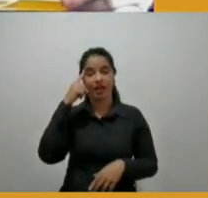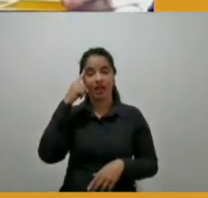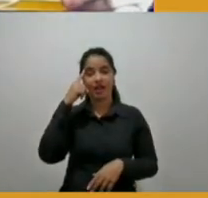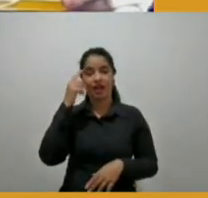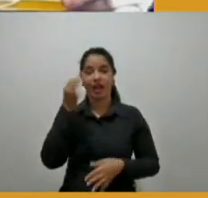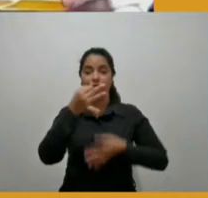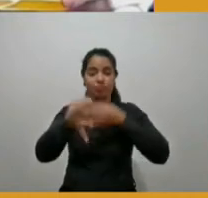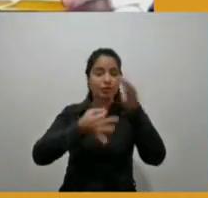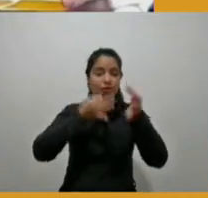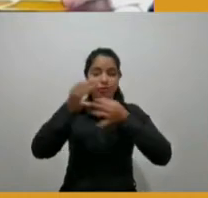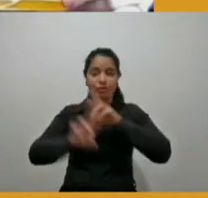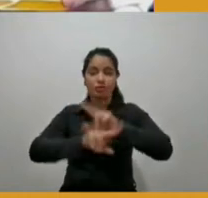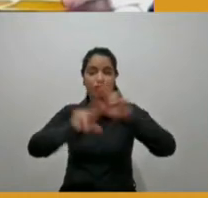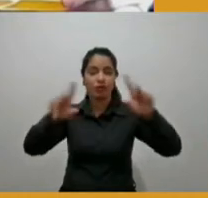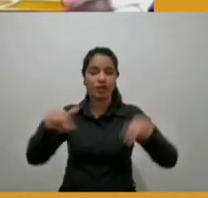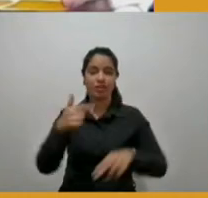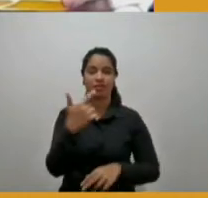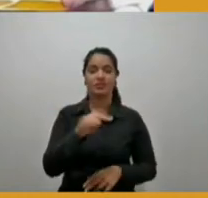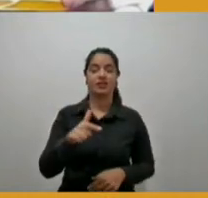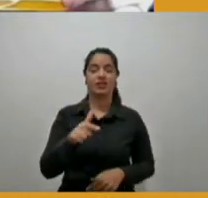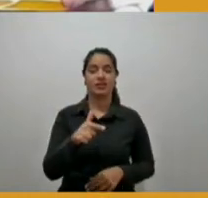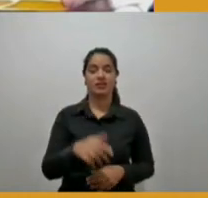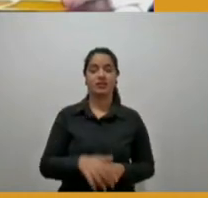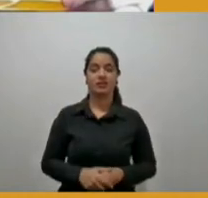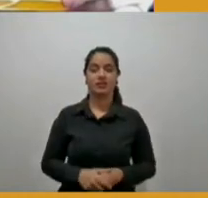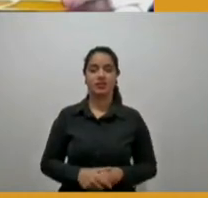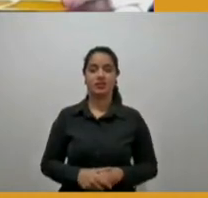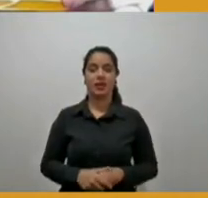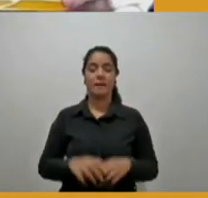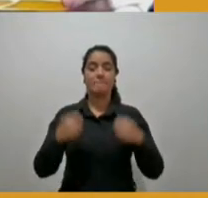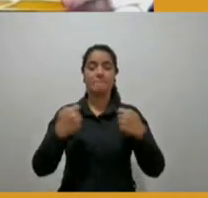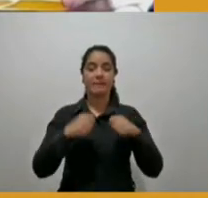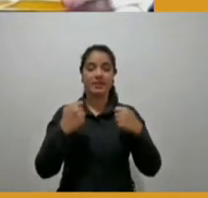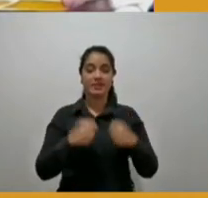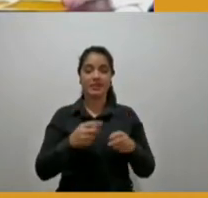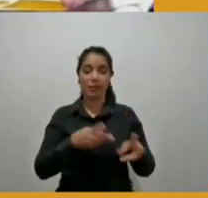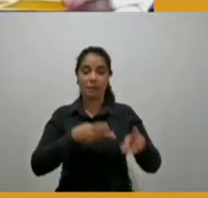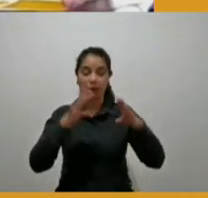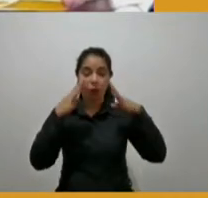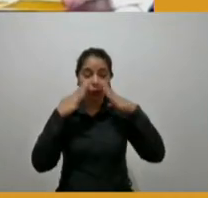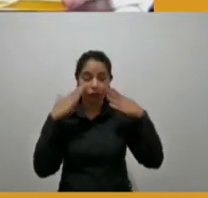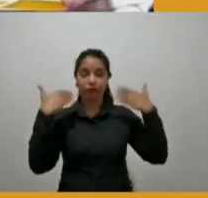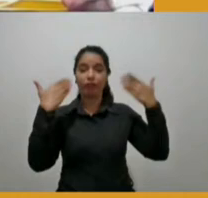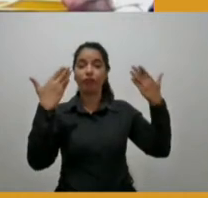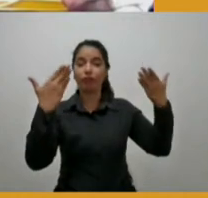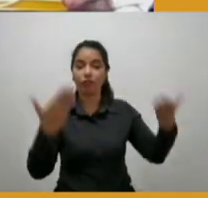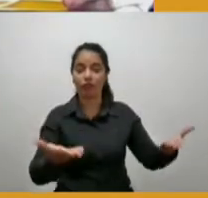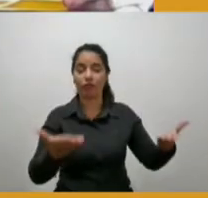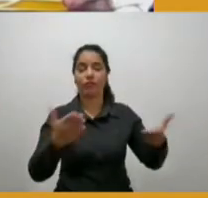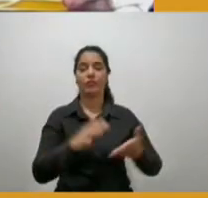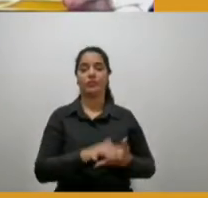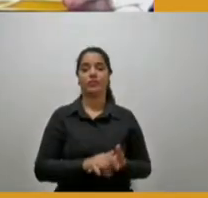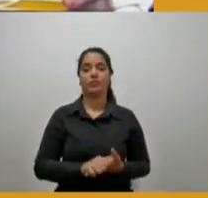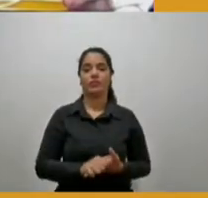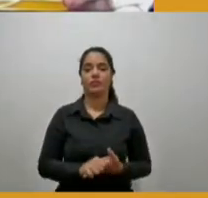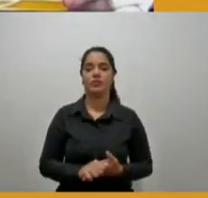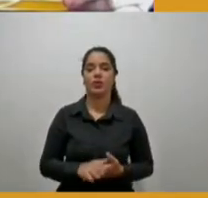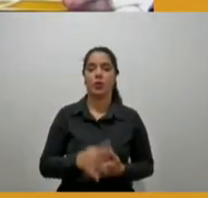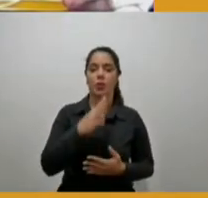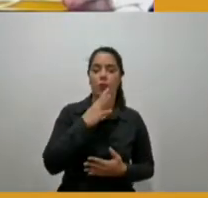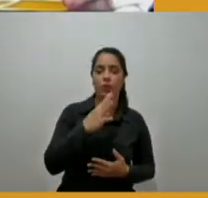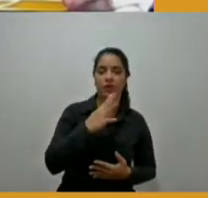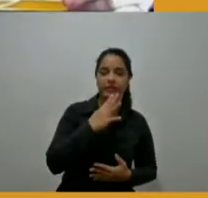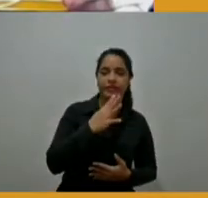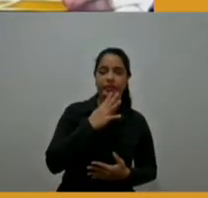de visões que estão fora daquele ambiente restrito, aquele mundinho que corresponde o conhecimento isolado de